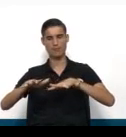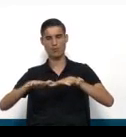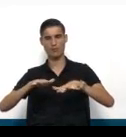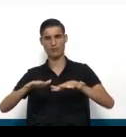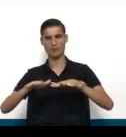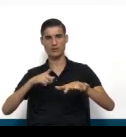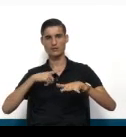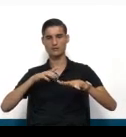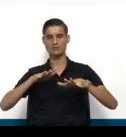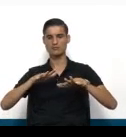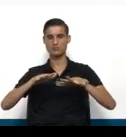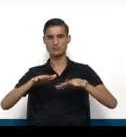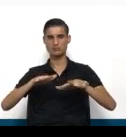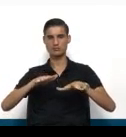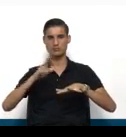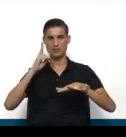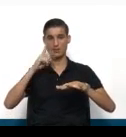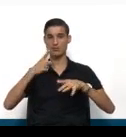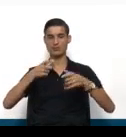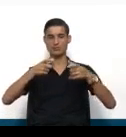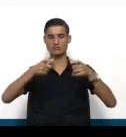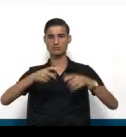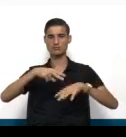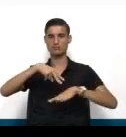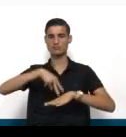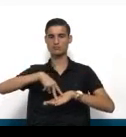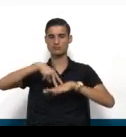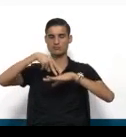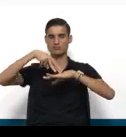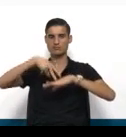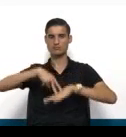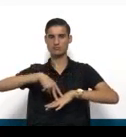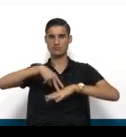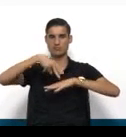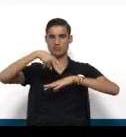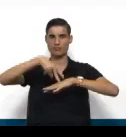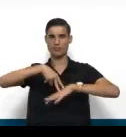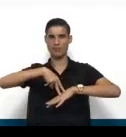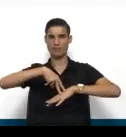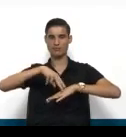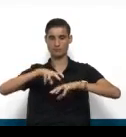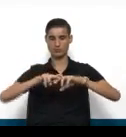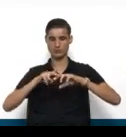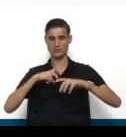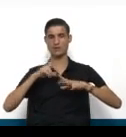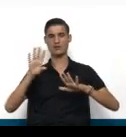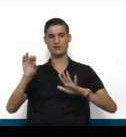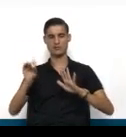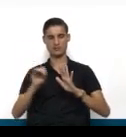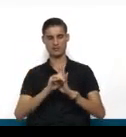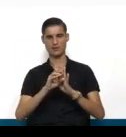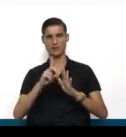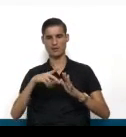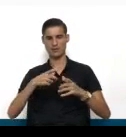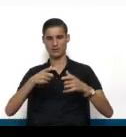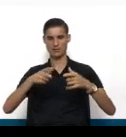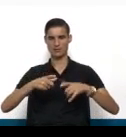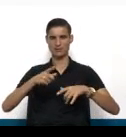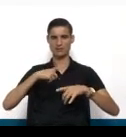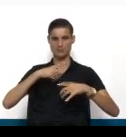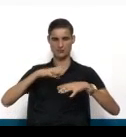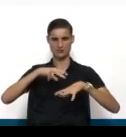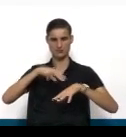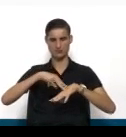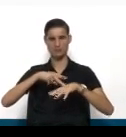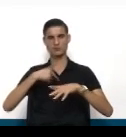de vibração membrana de uma cama elástica circular. Então, nós vamos ter a aplicação da cama elástica e quando a gente